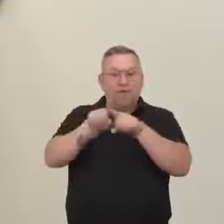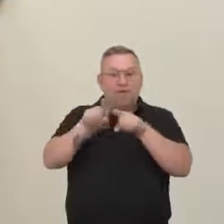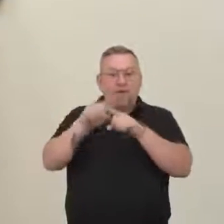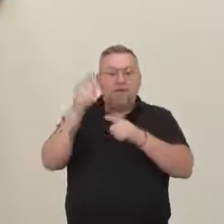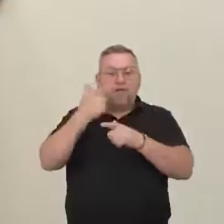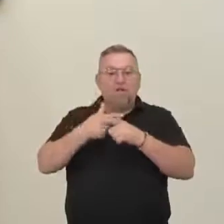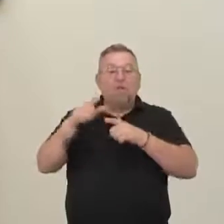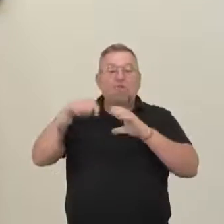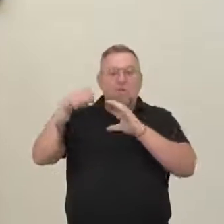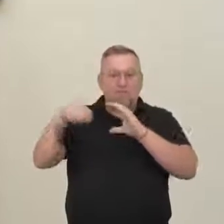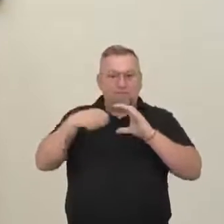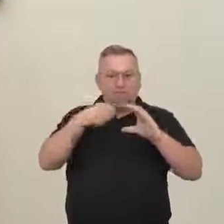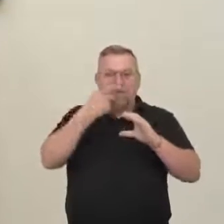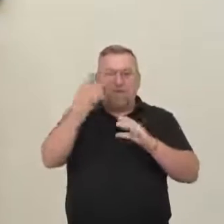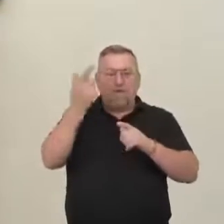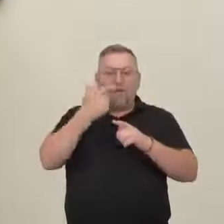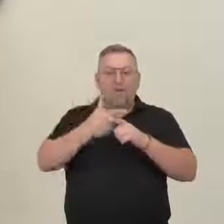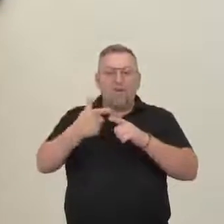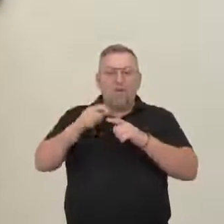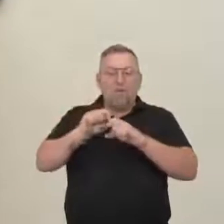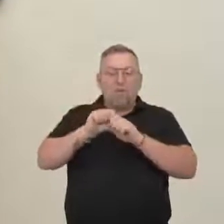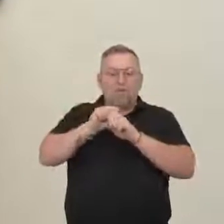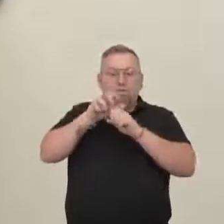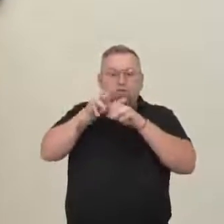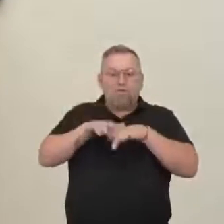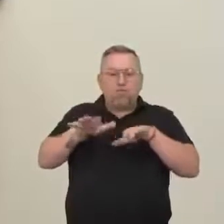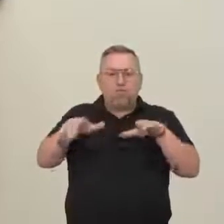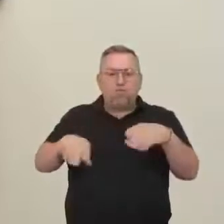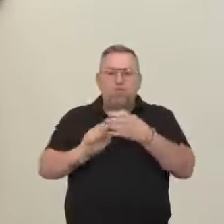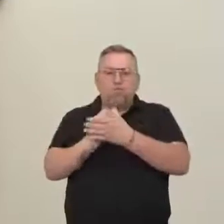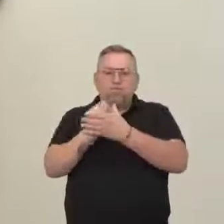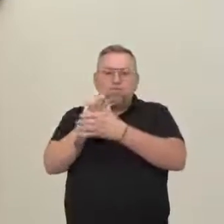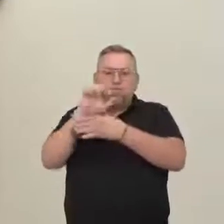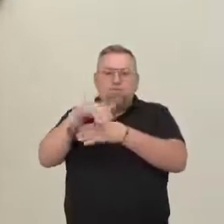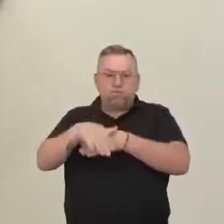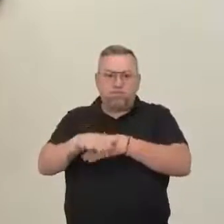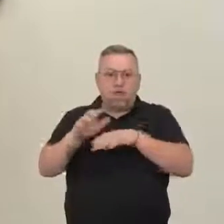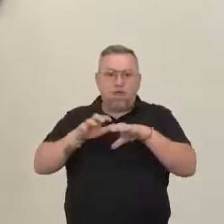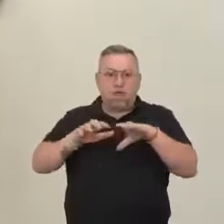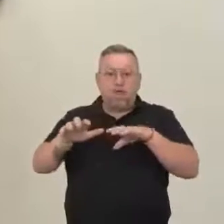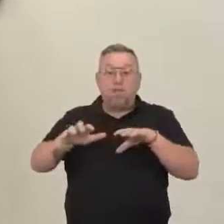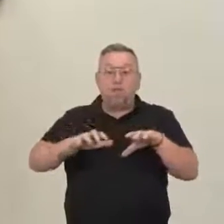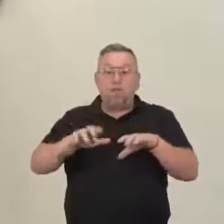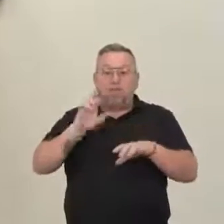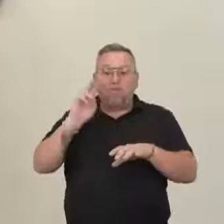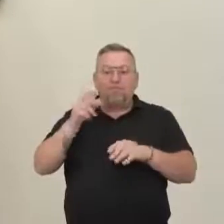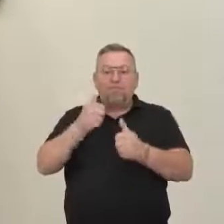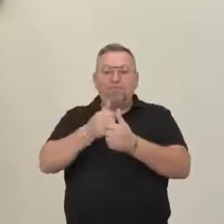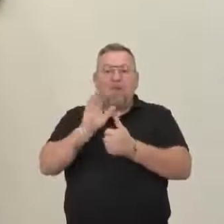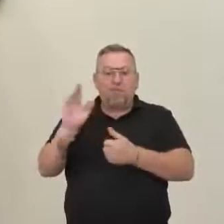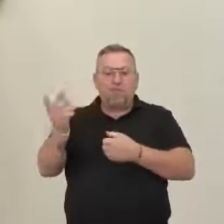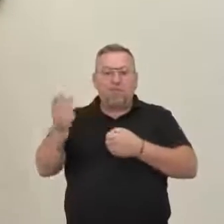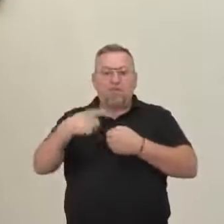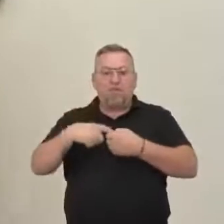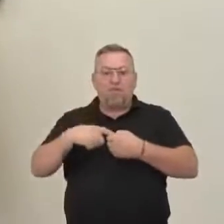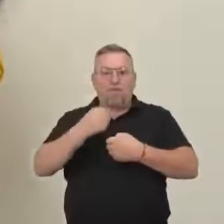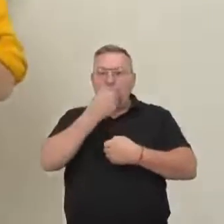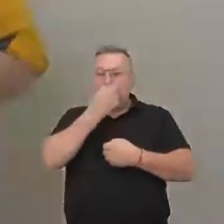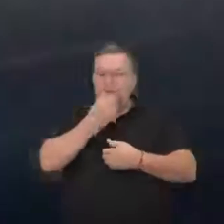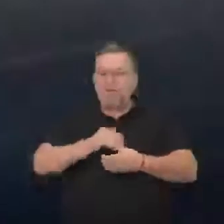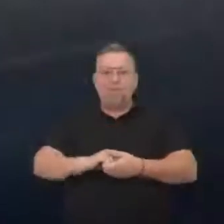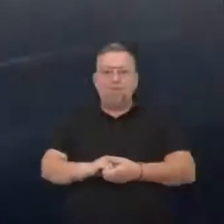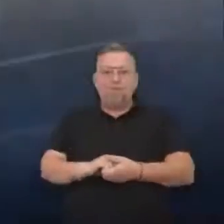sobre esse vídeo aí que vai falar sobre tsunamis, vulcões aí, terremotos. Então acompanha aí, daqui a pouco a gente retorna aí.